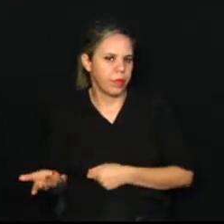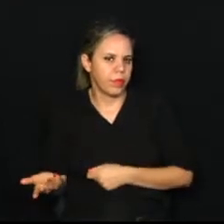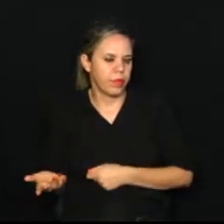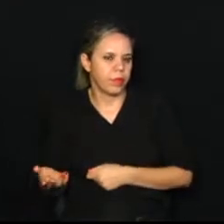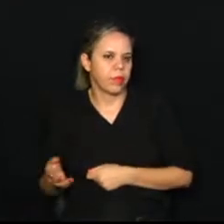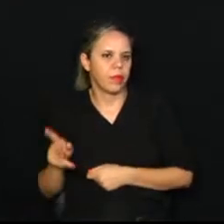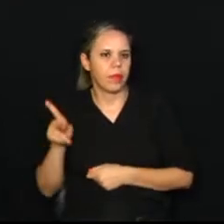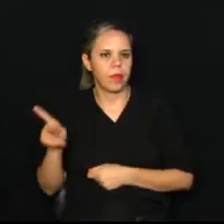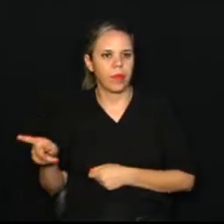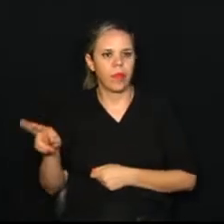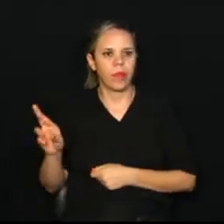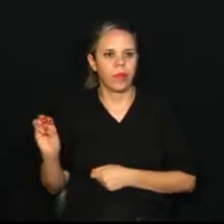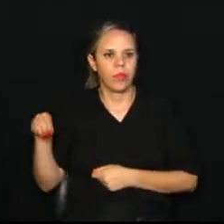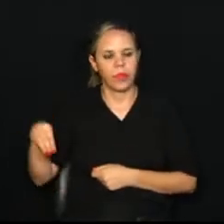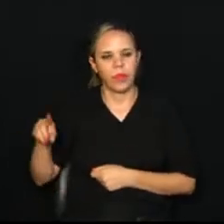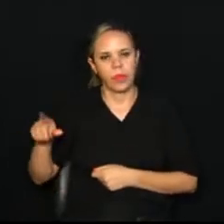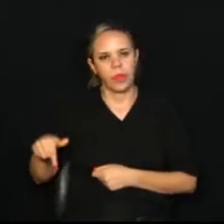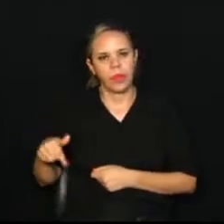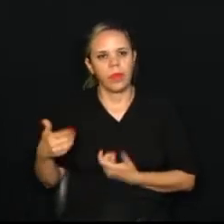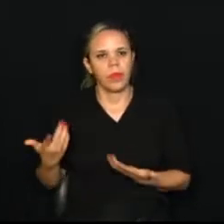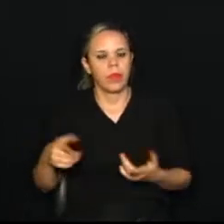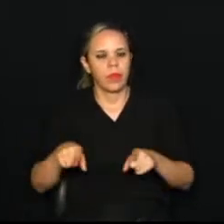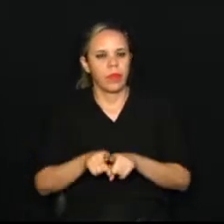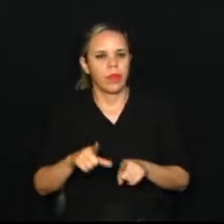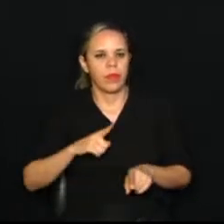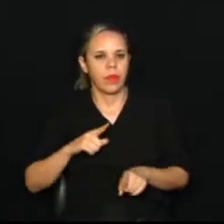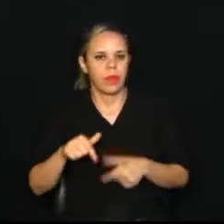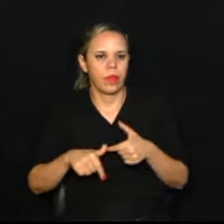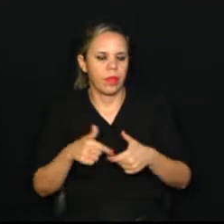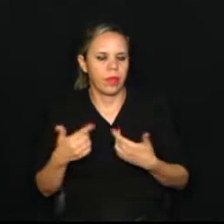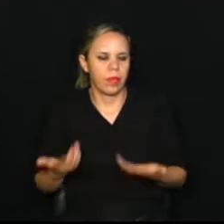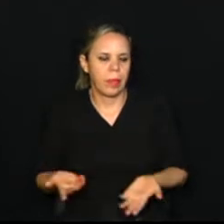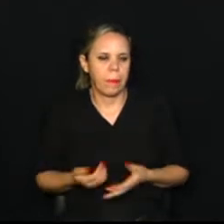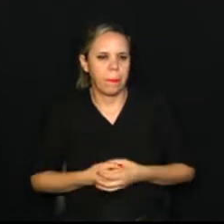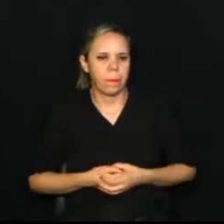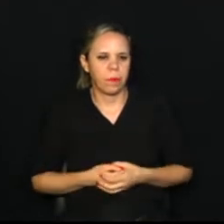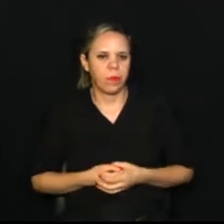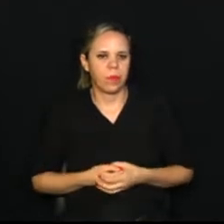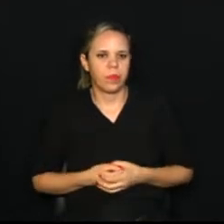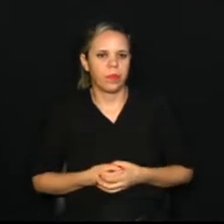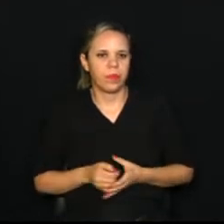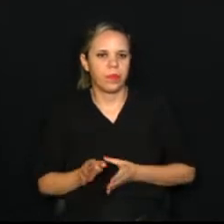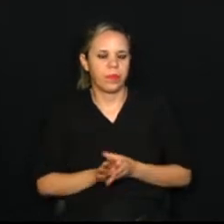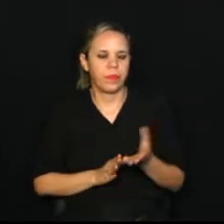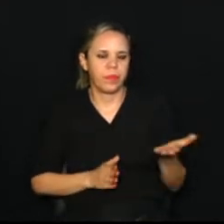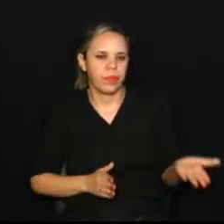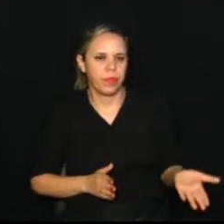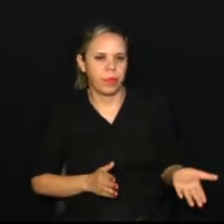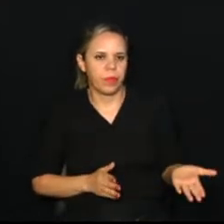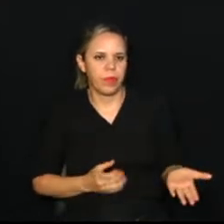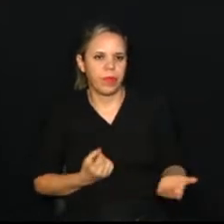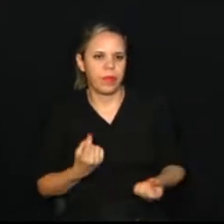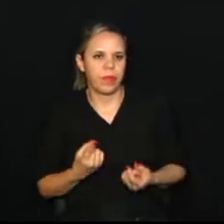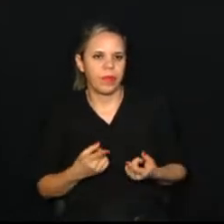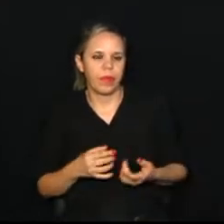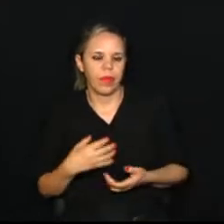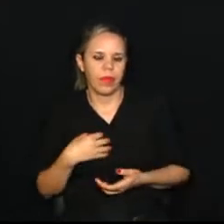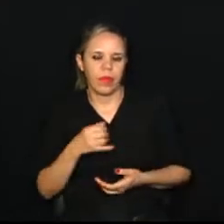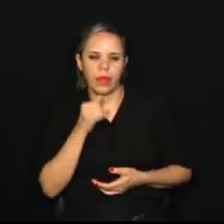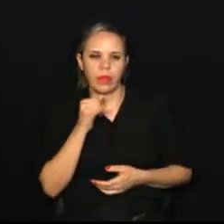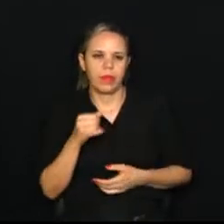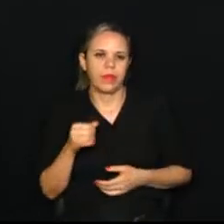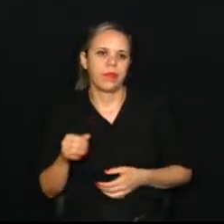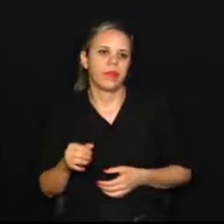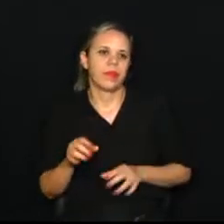PROCON, por exemplo, também tem as suas atividades orientadas e, de alguma forma, pelos